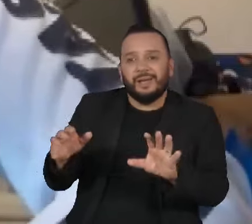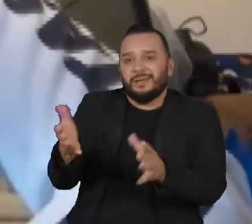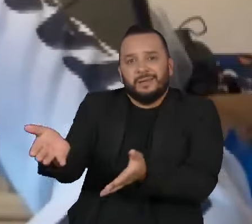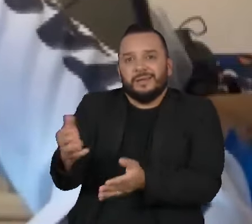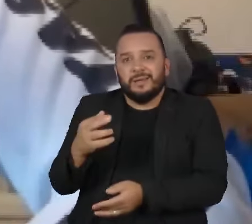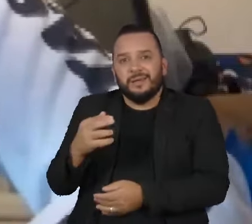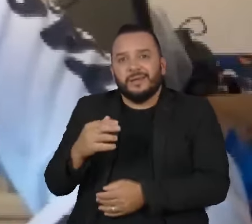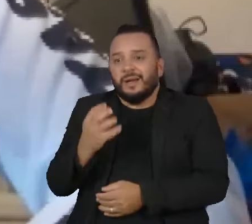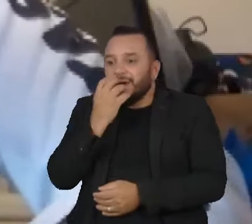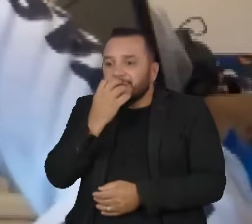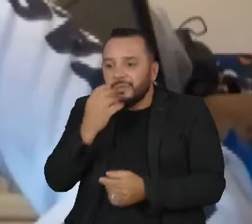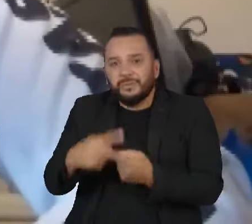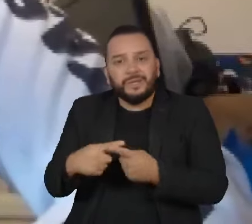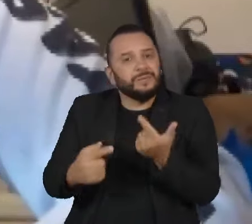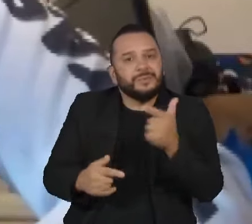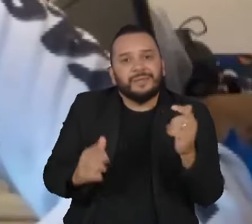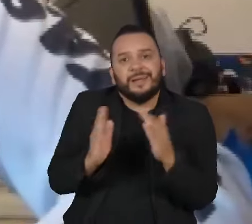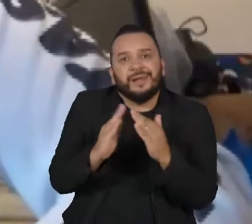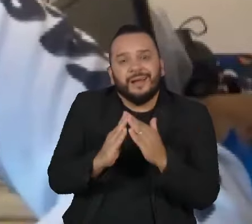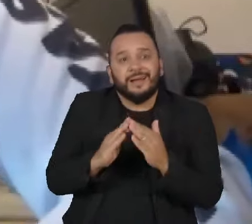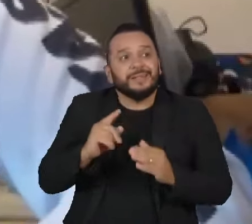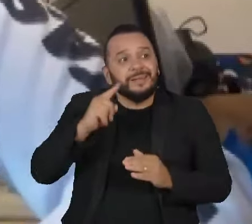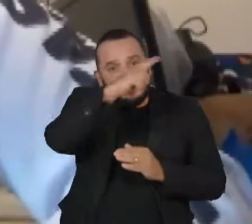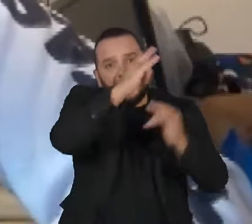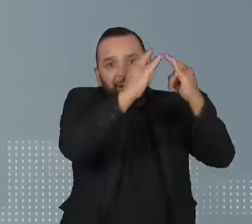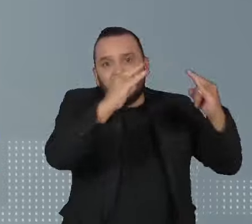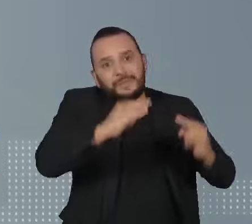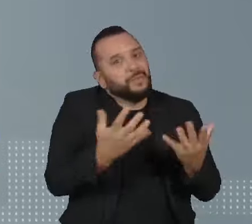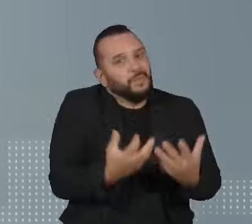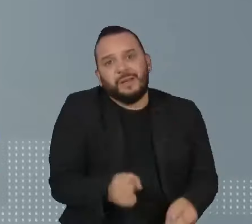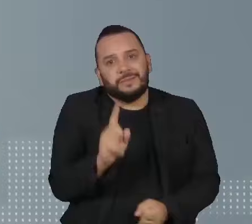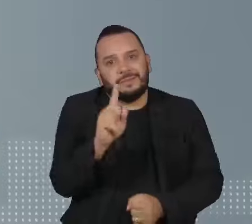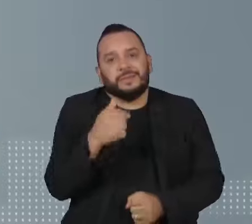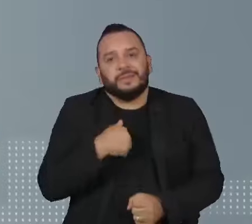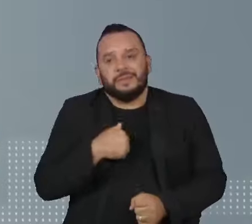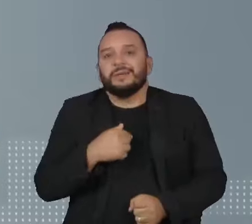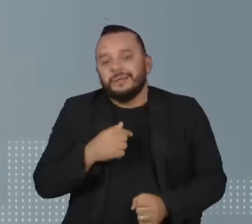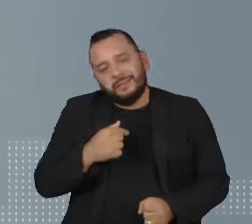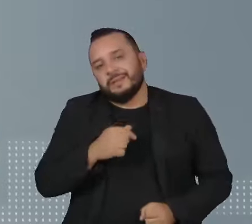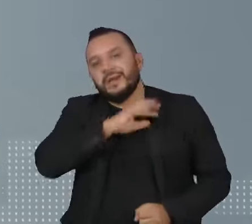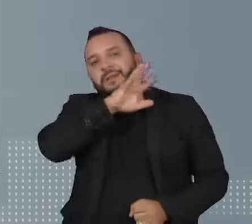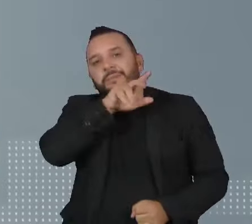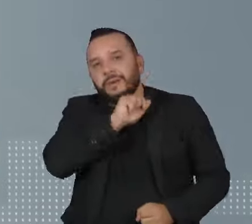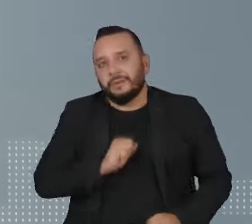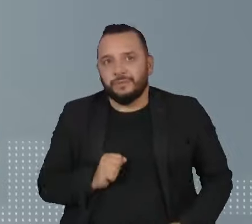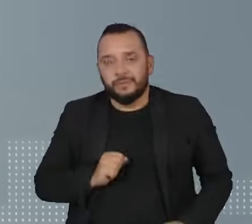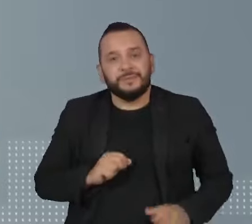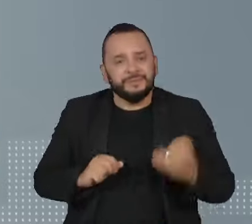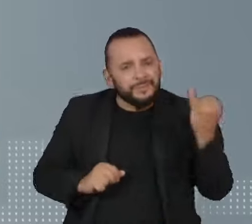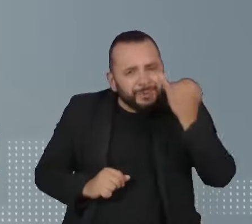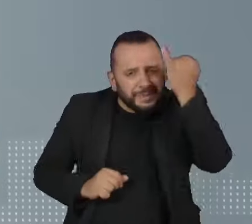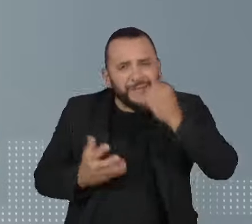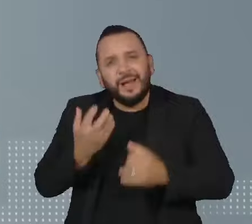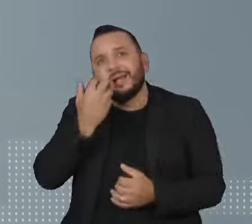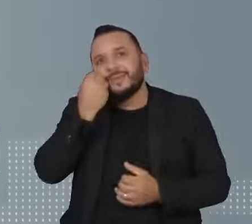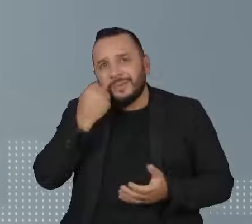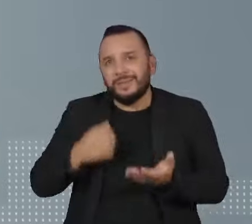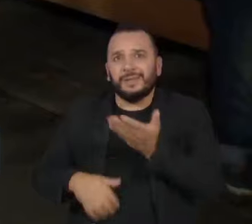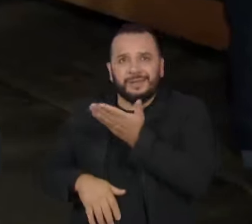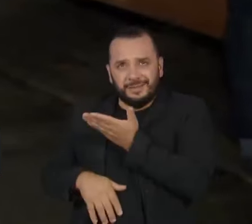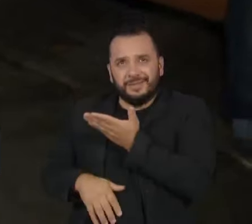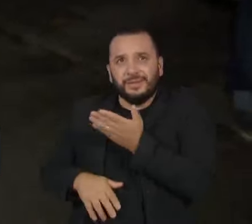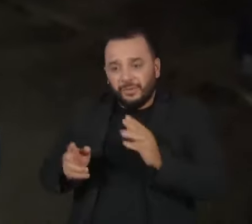e pelos abrigos não aceitarem esses animais. Por isso, a importância de adotar os bichinhos que continuam nos